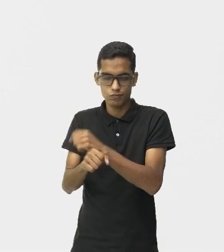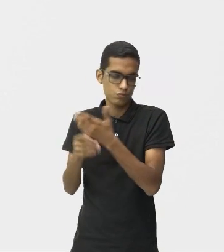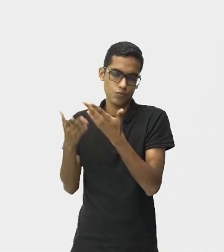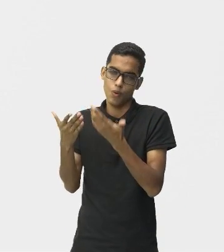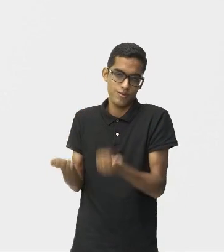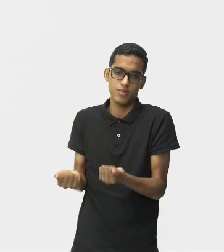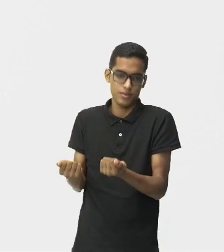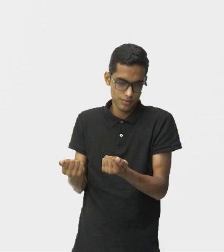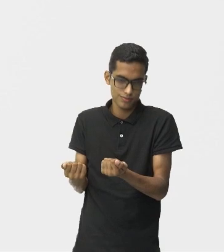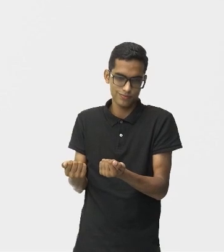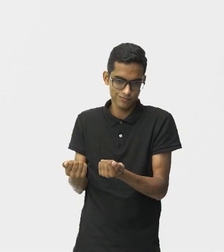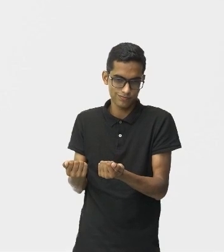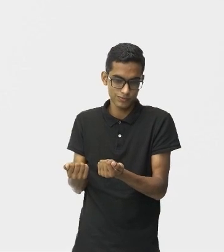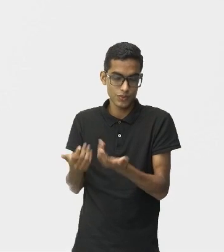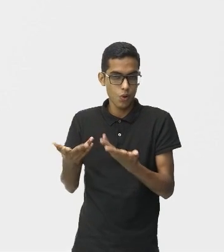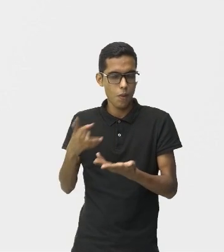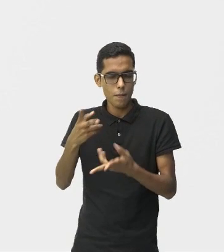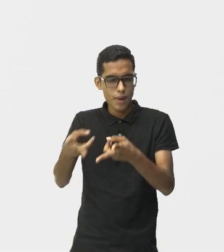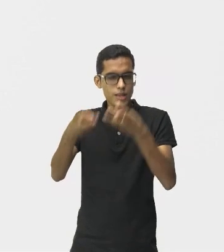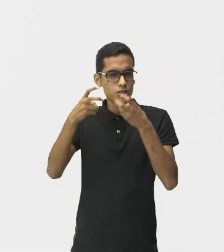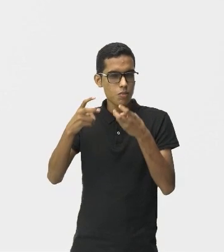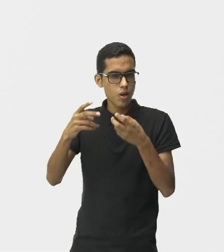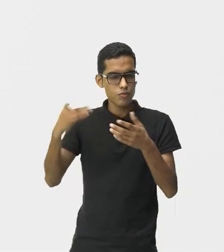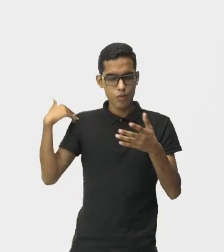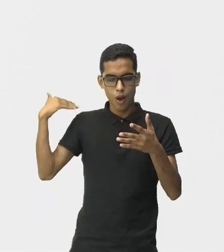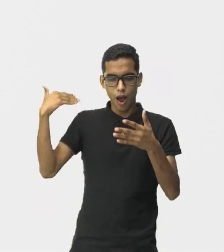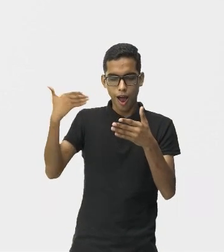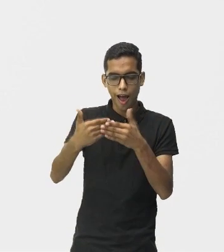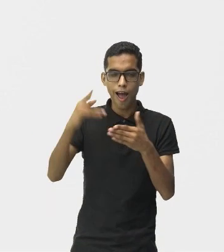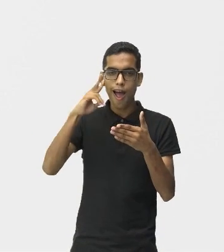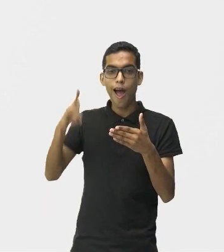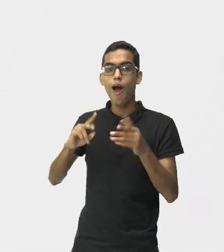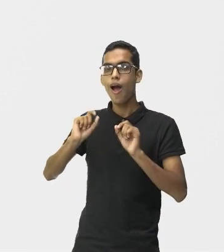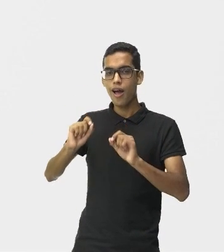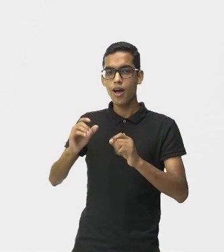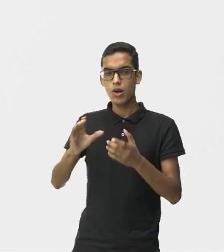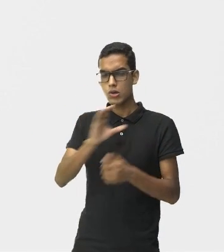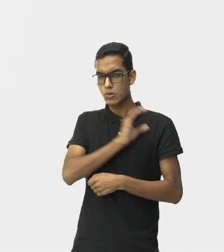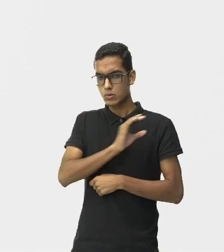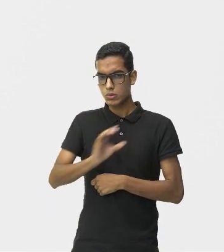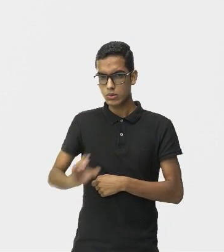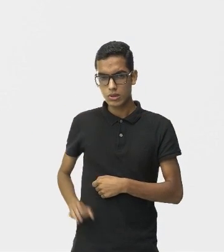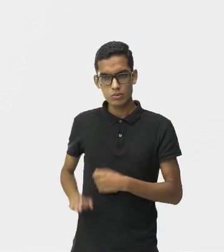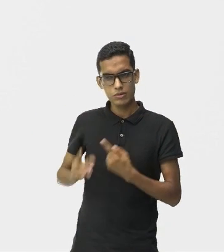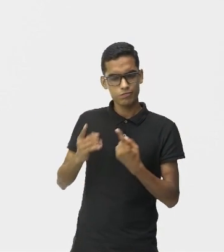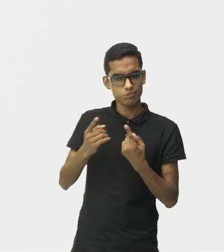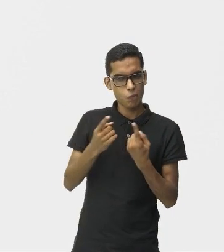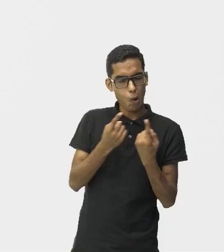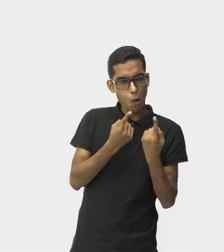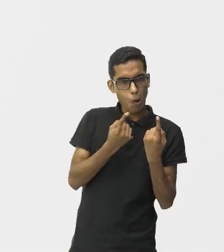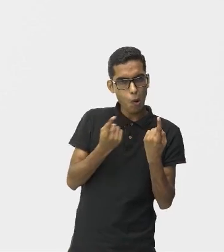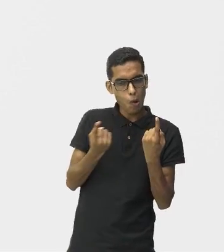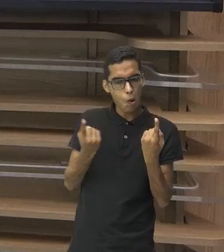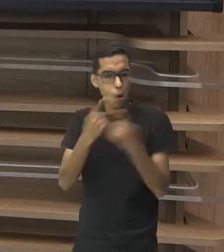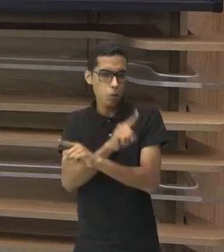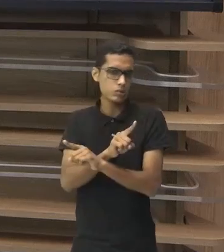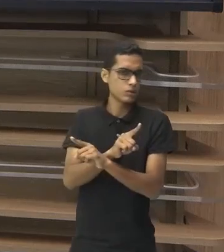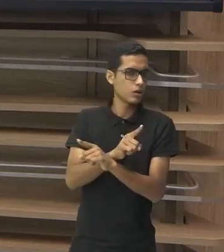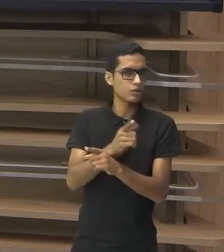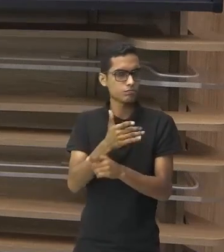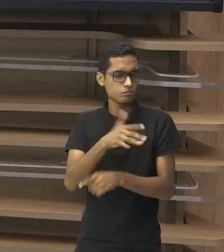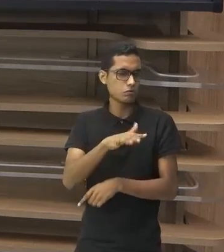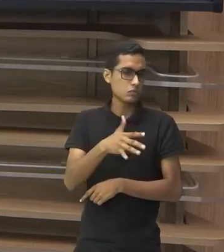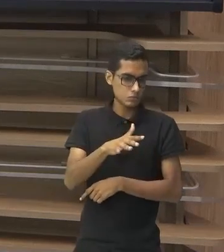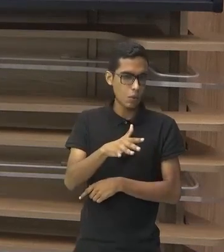viu que ao longo da história o cristianismo ele não foi tão contrário assim às práticas escravistas, mas isso é tema para as